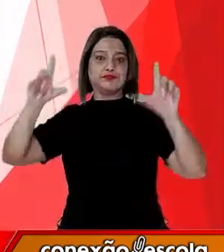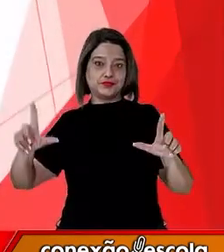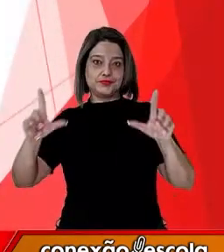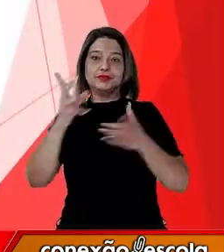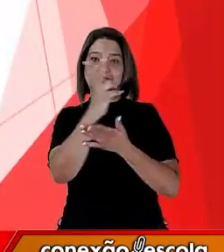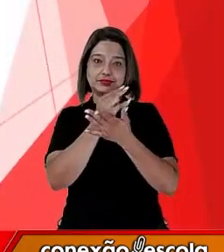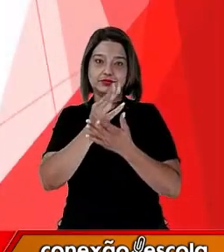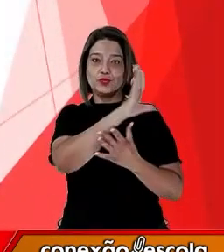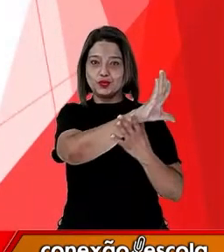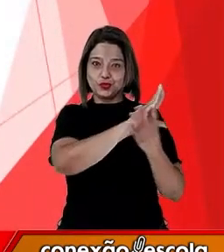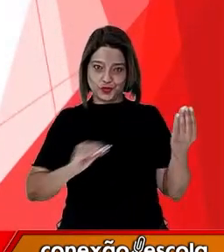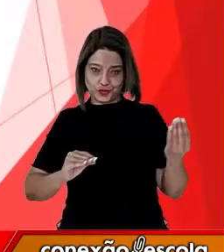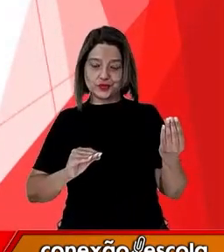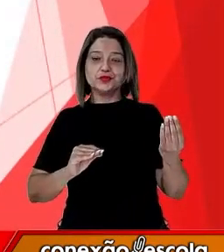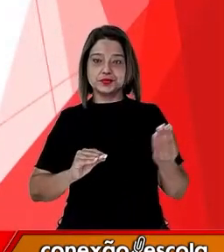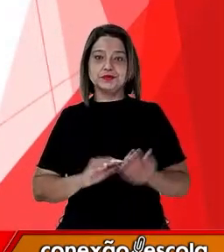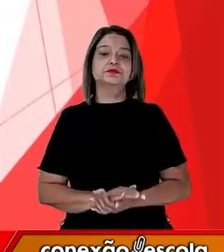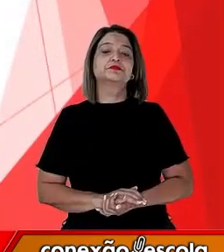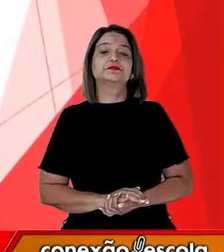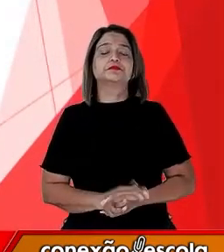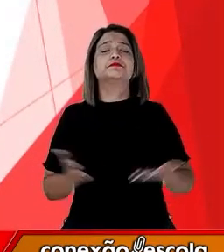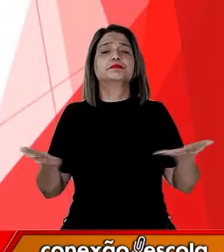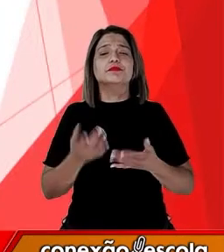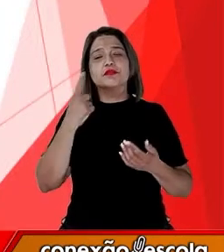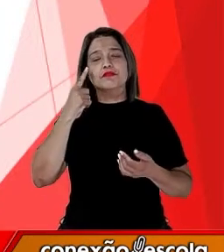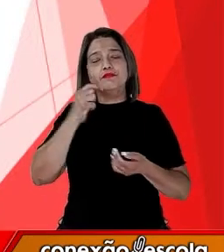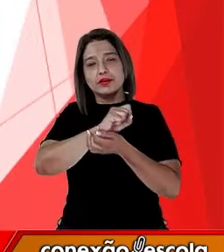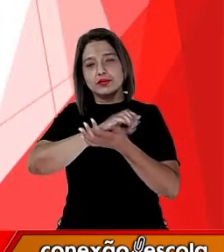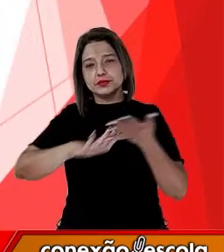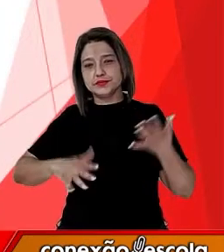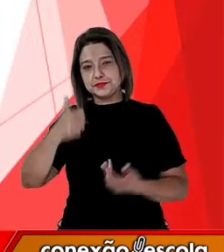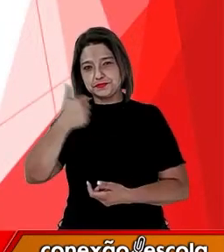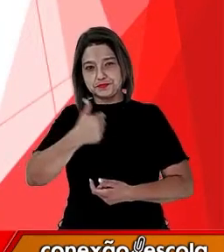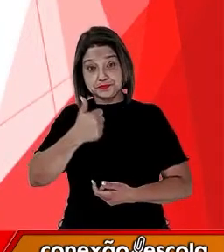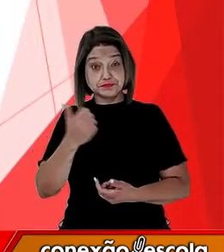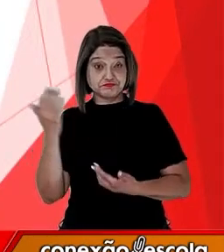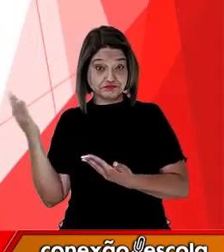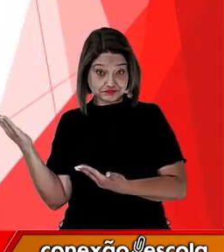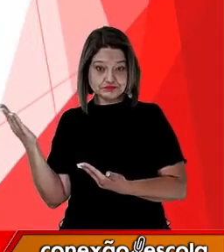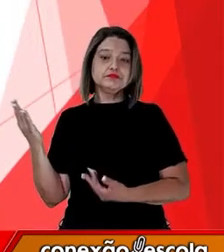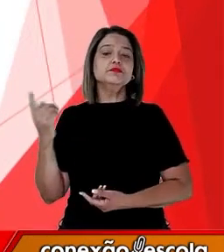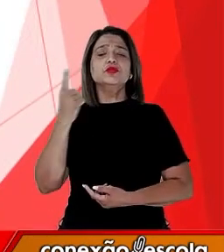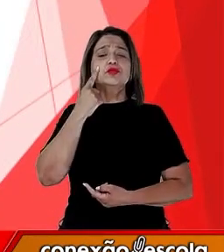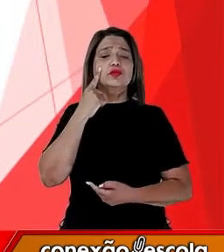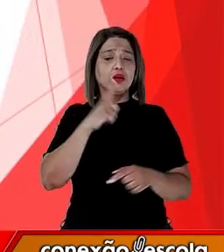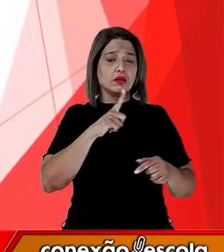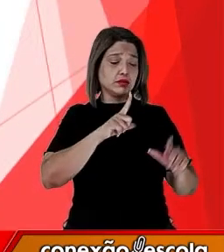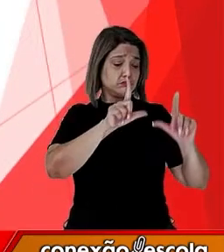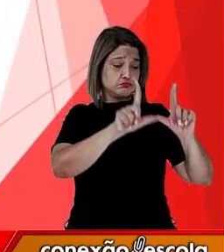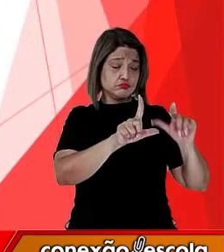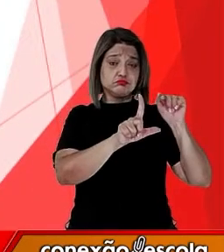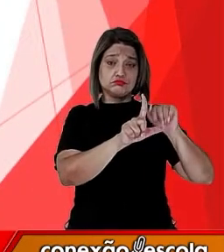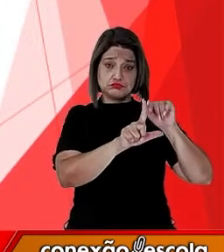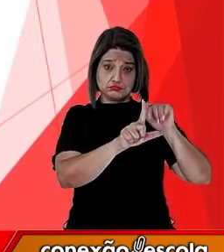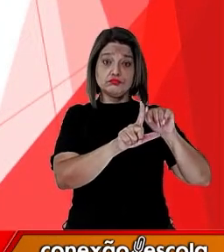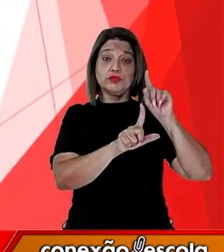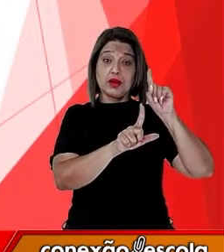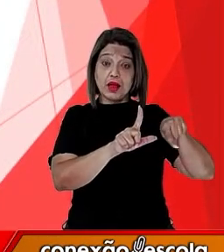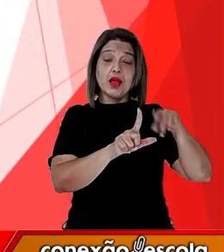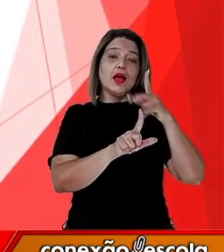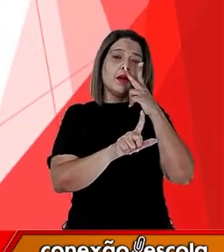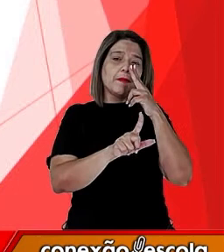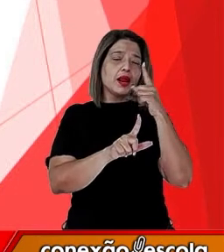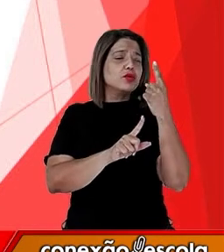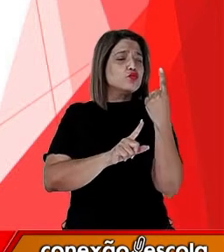Vamos fazer esta atividade agora. Considere esta figura em uma malha quadriculada de